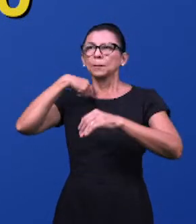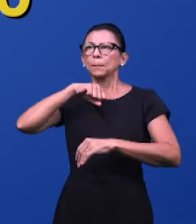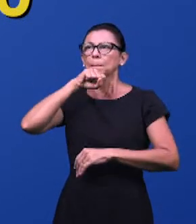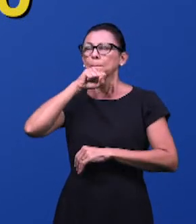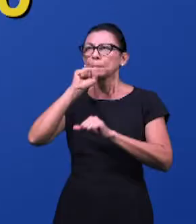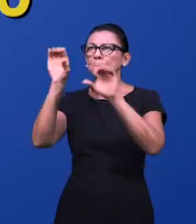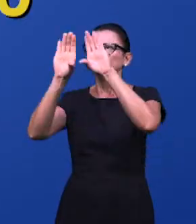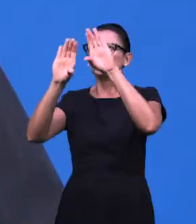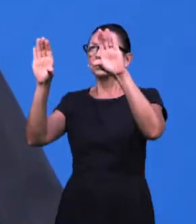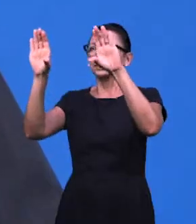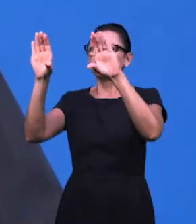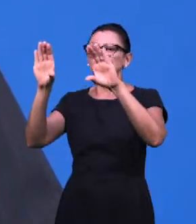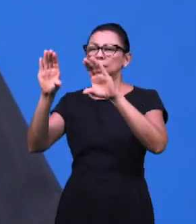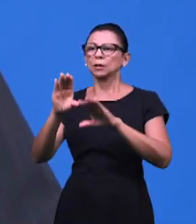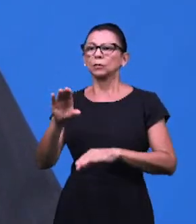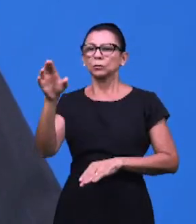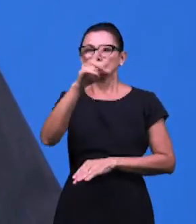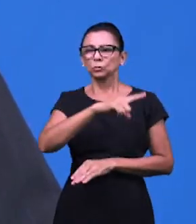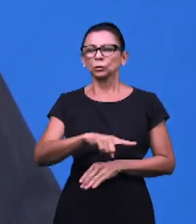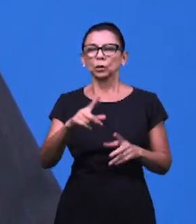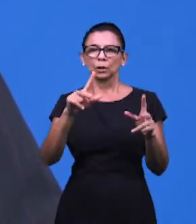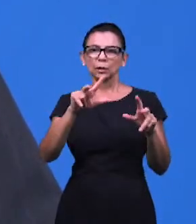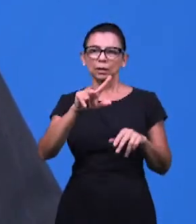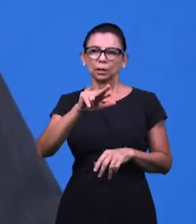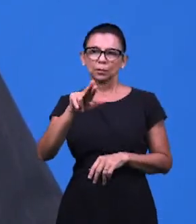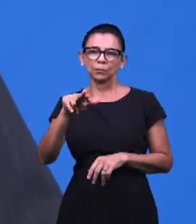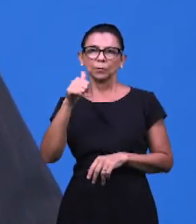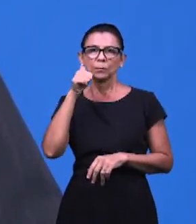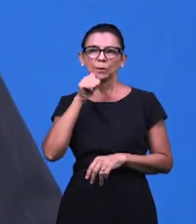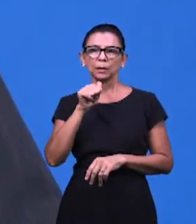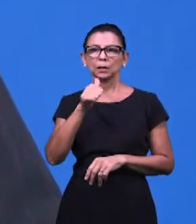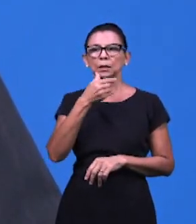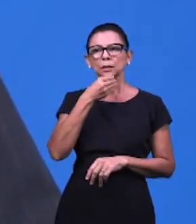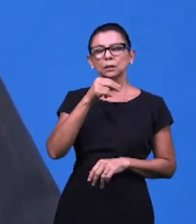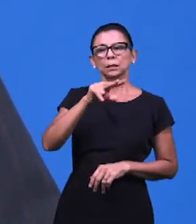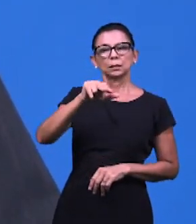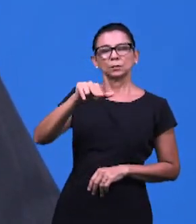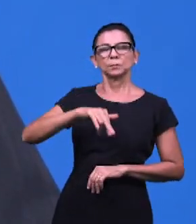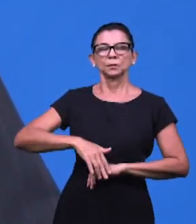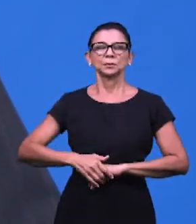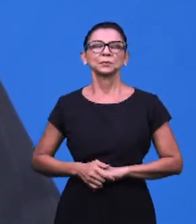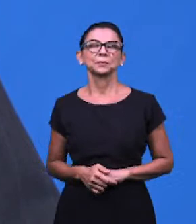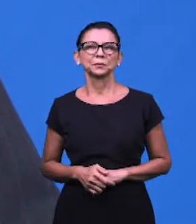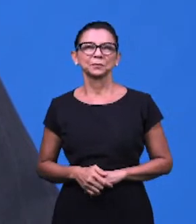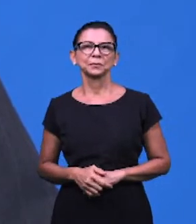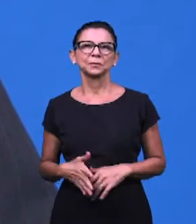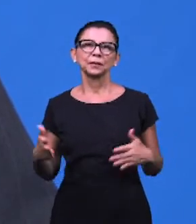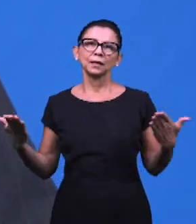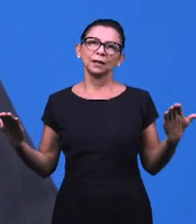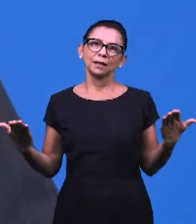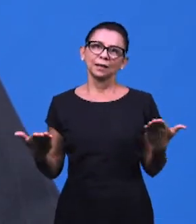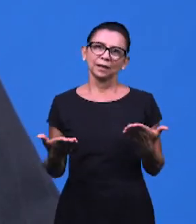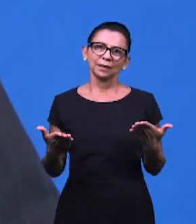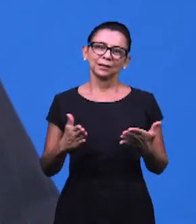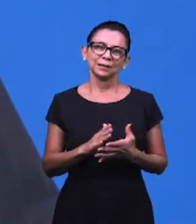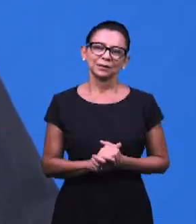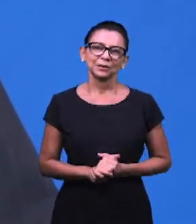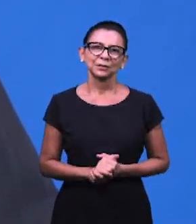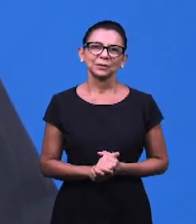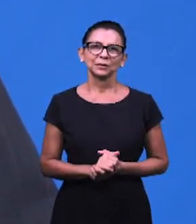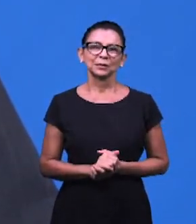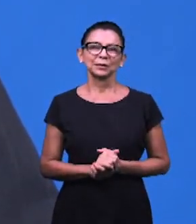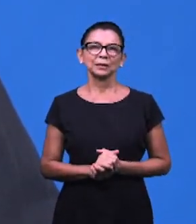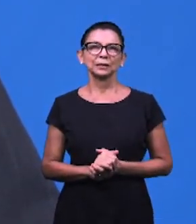mãe. Amém. Amém, Felipe. Realmente, estes foram os laços que uniram agora o Senhor Jesus